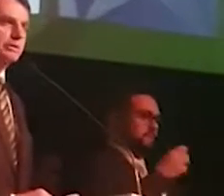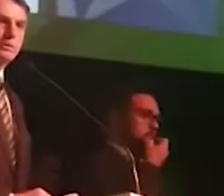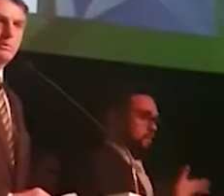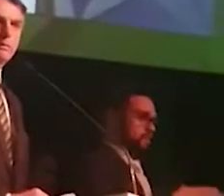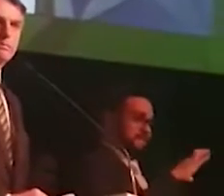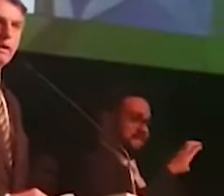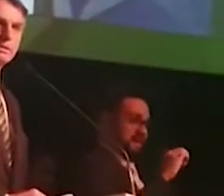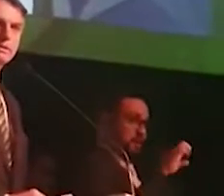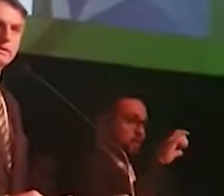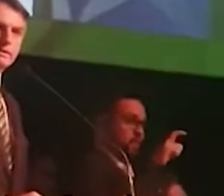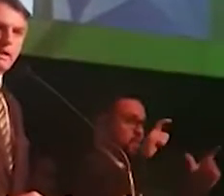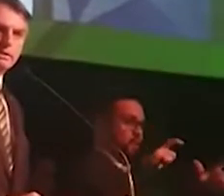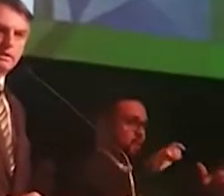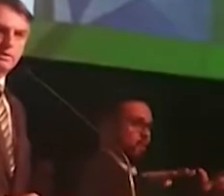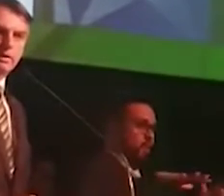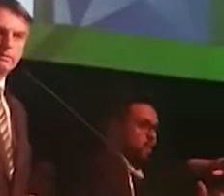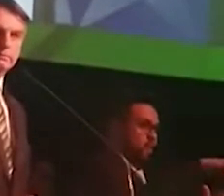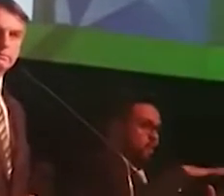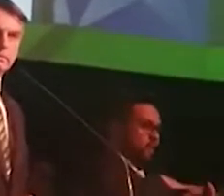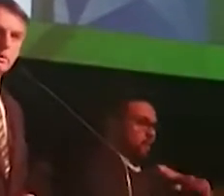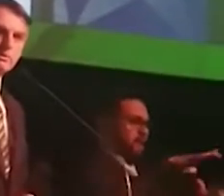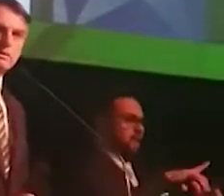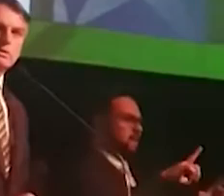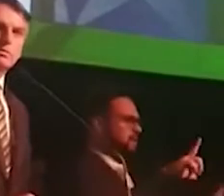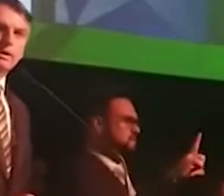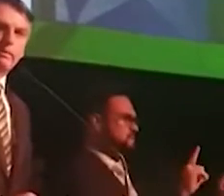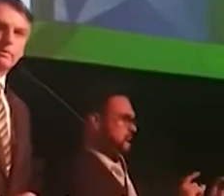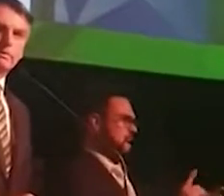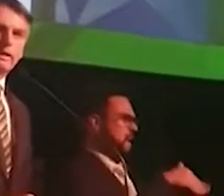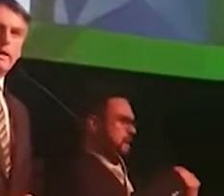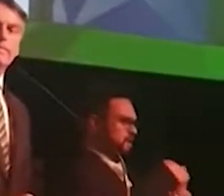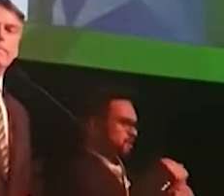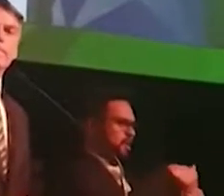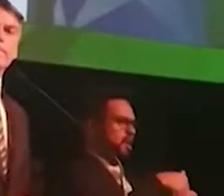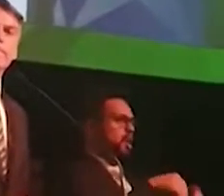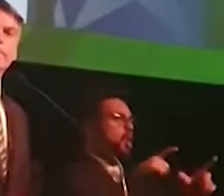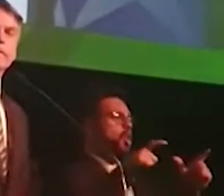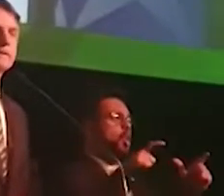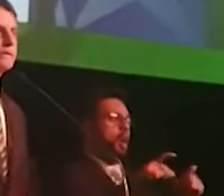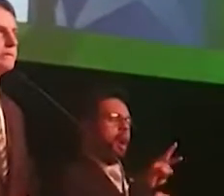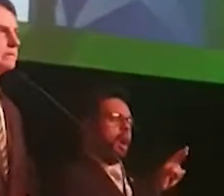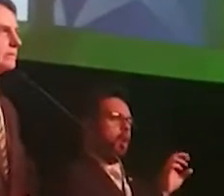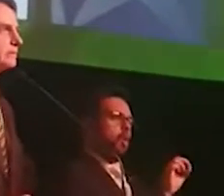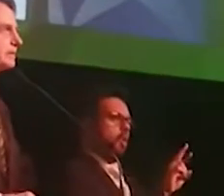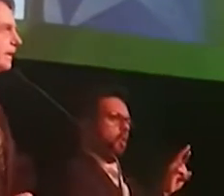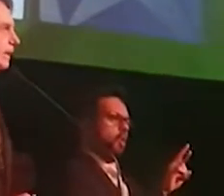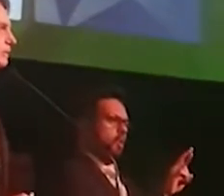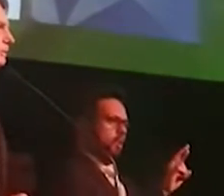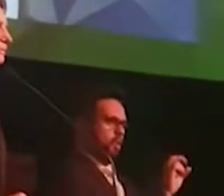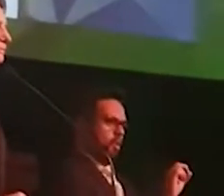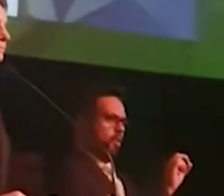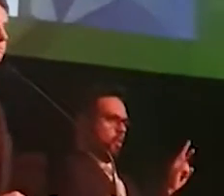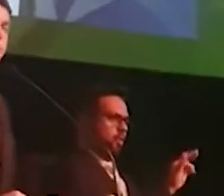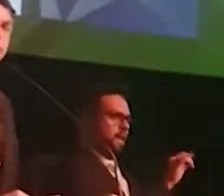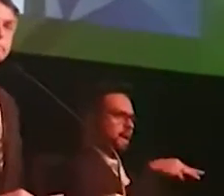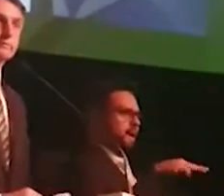Centro-Oeste é uma região de uma baixa densidade eleitoral, como o estado de Roraima, do Denário, um